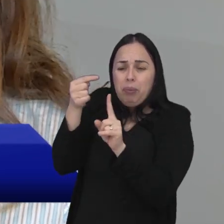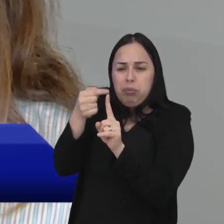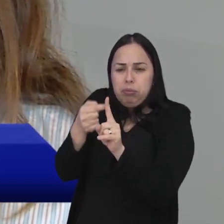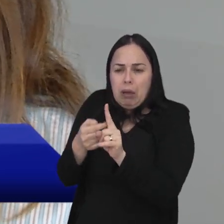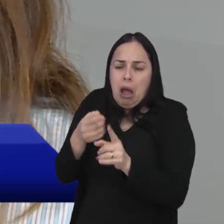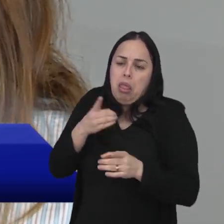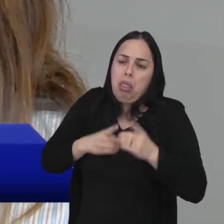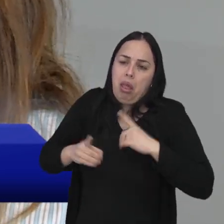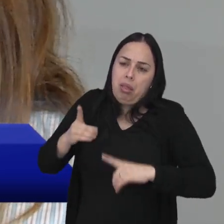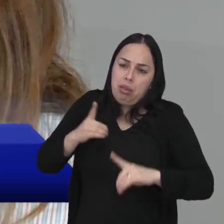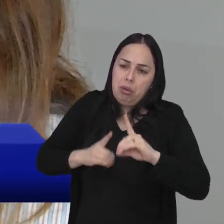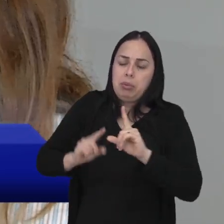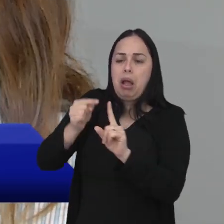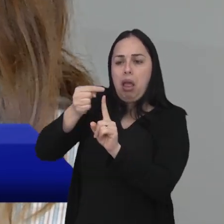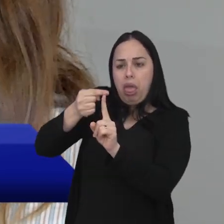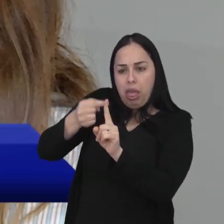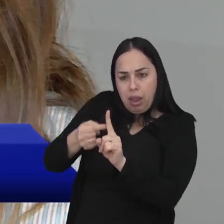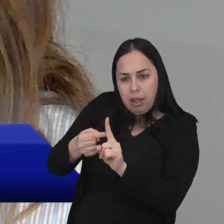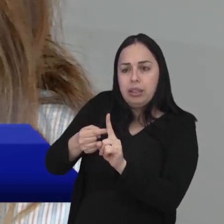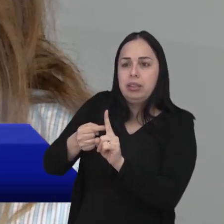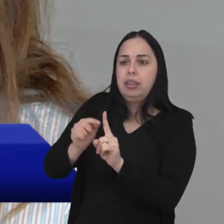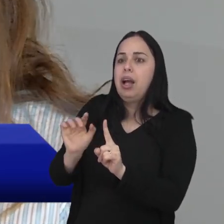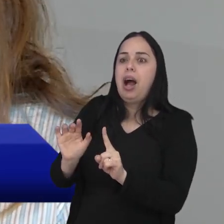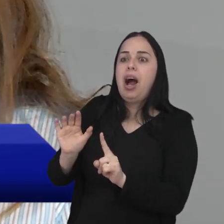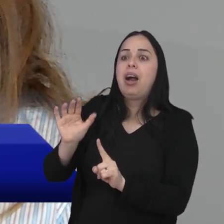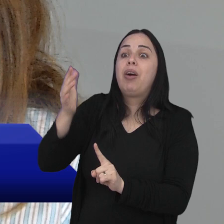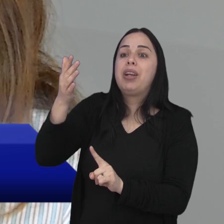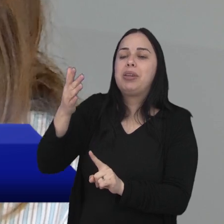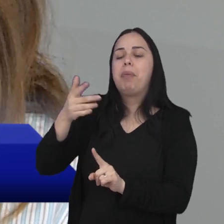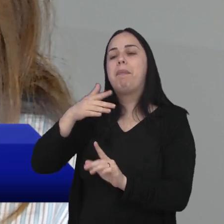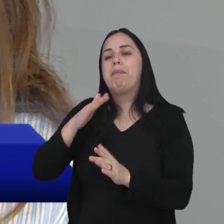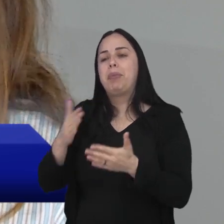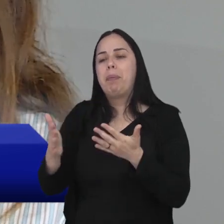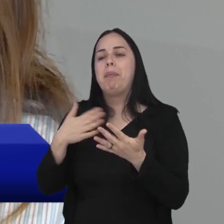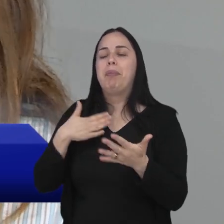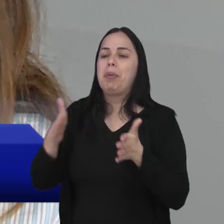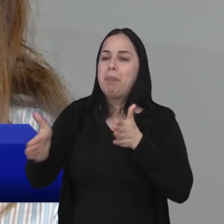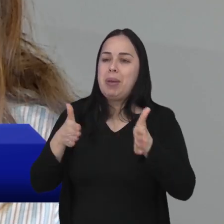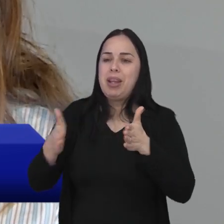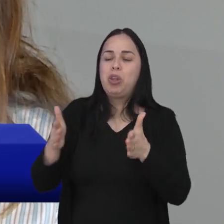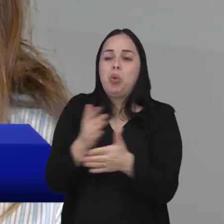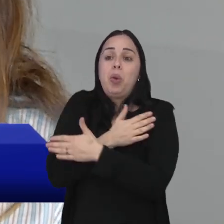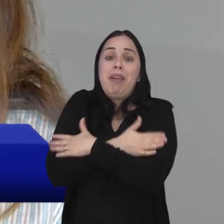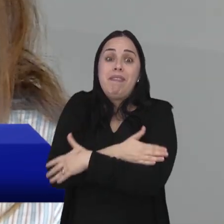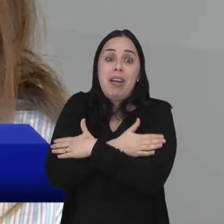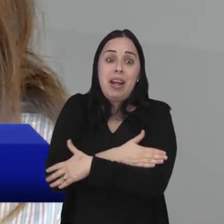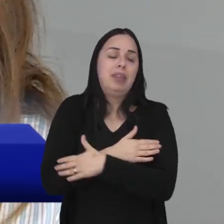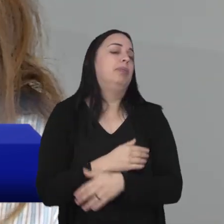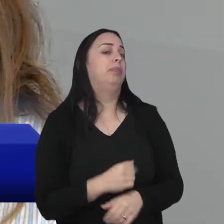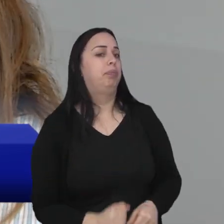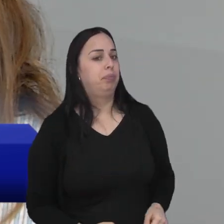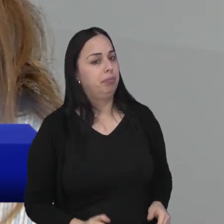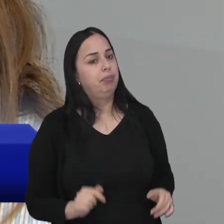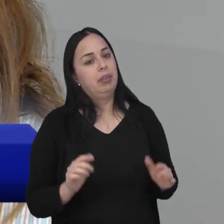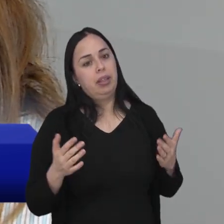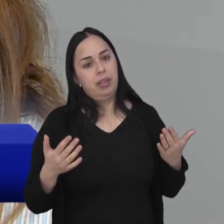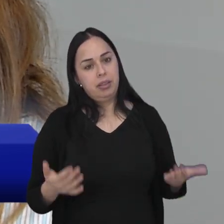relacionada com a mudança climática. Então, com a diminuição da temperatura, ela acontece mais no outono e no inverno. Ela